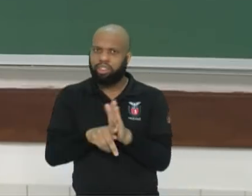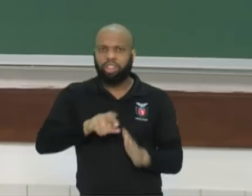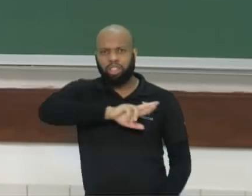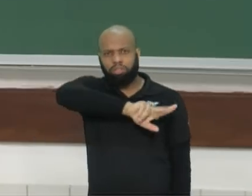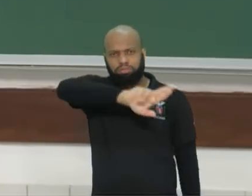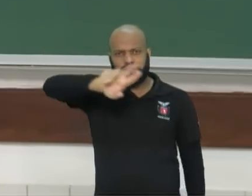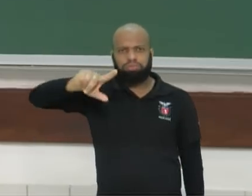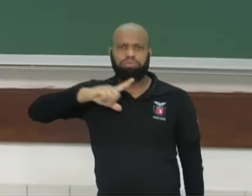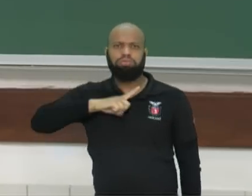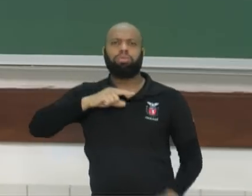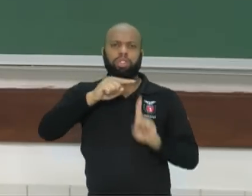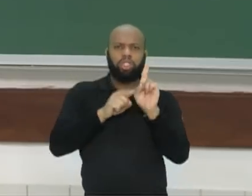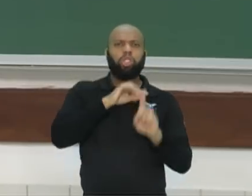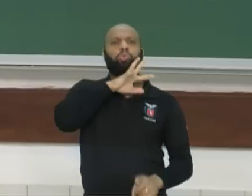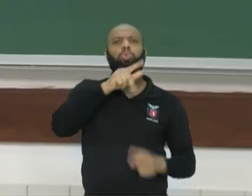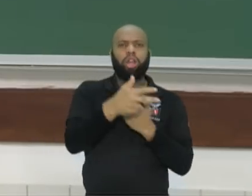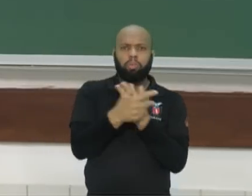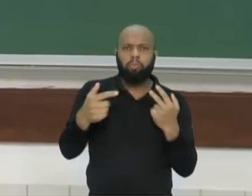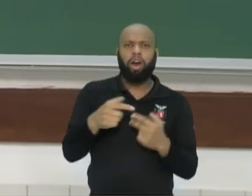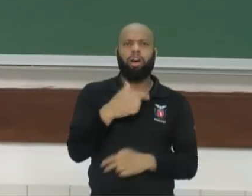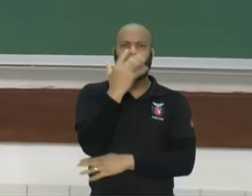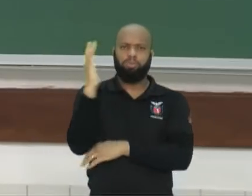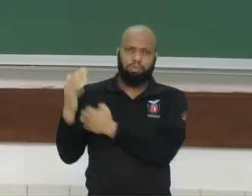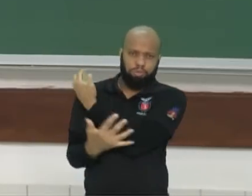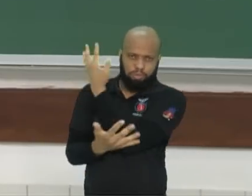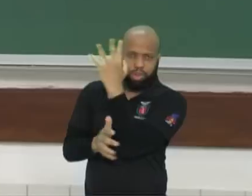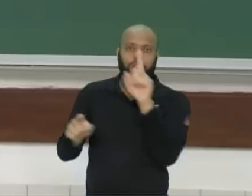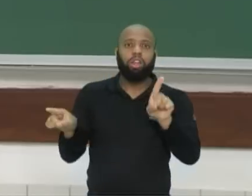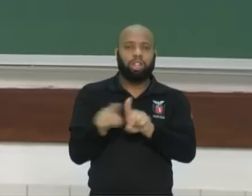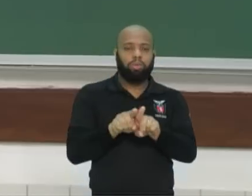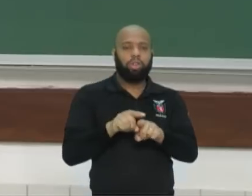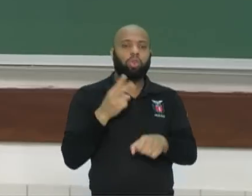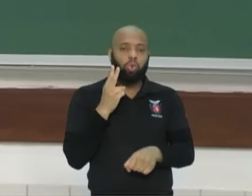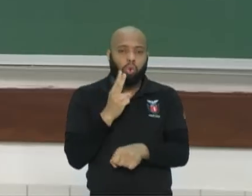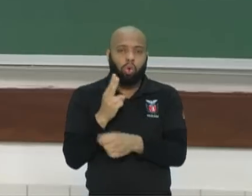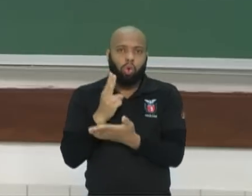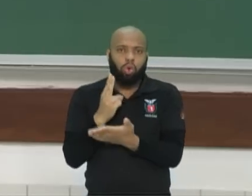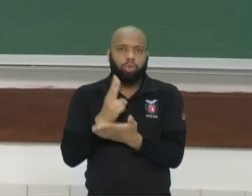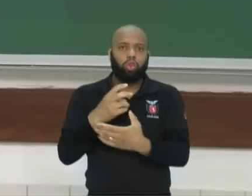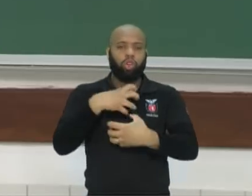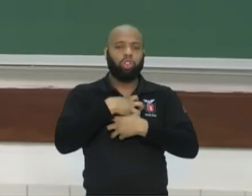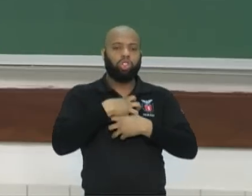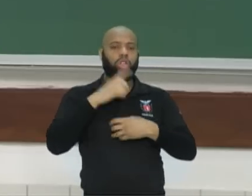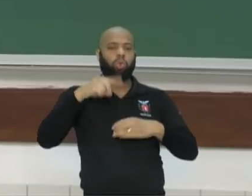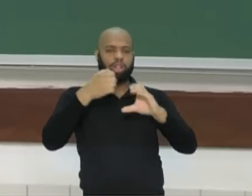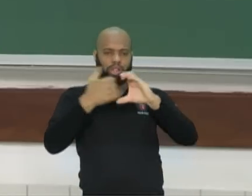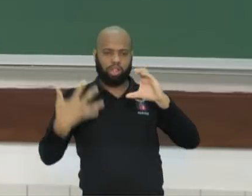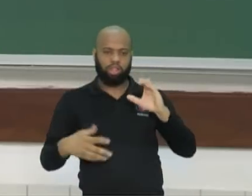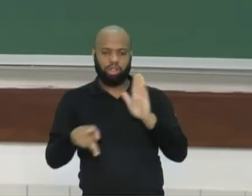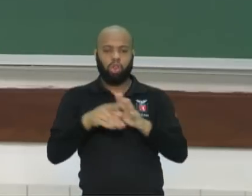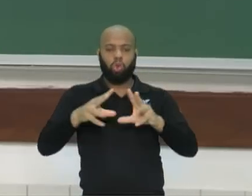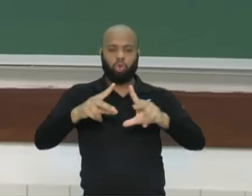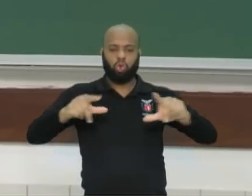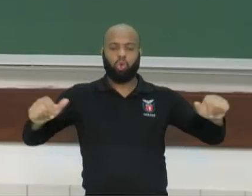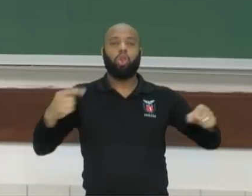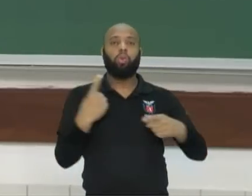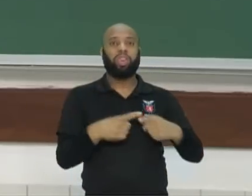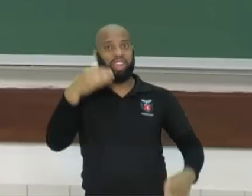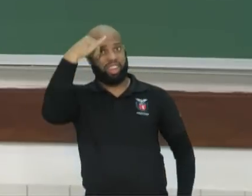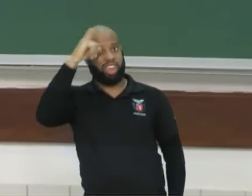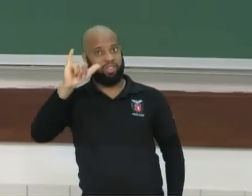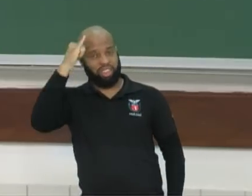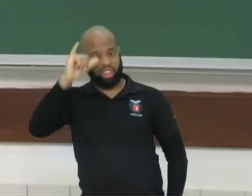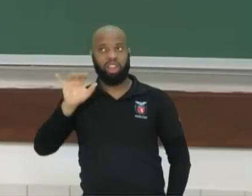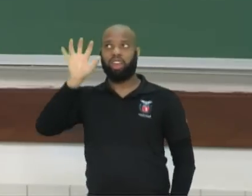espécies que existem, que vivem ali e também para a manutenção das características do solo. Né, para não tornar aquela região